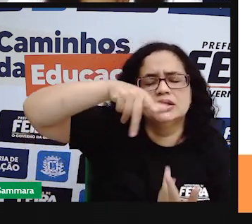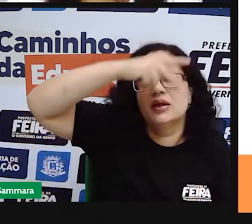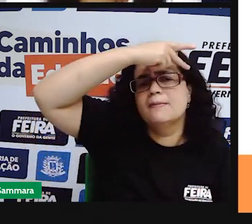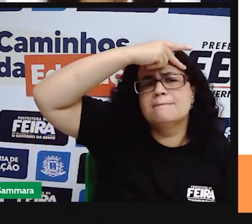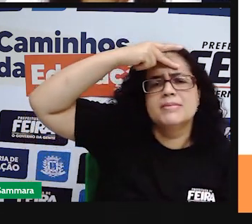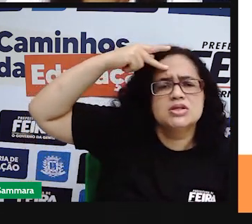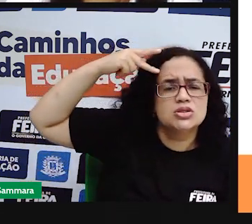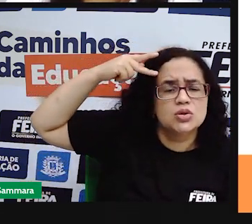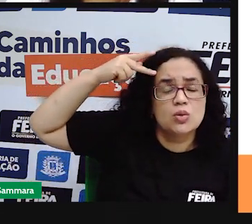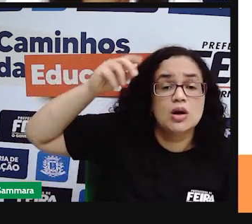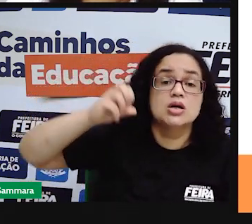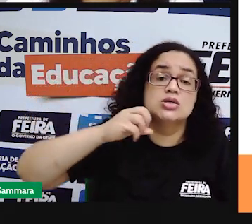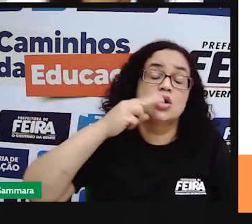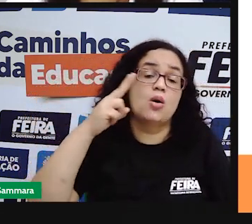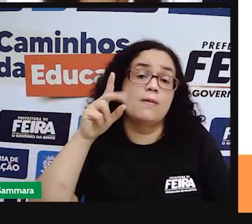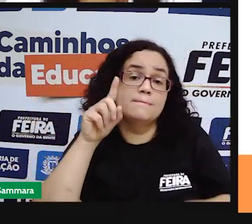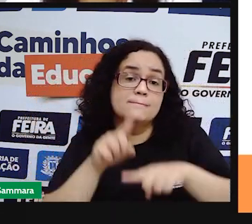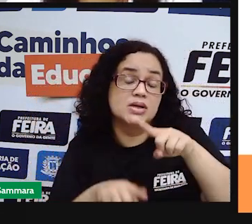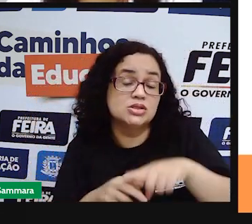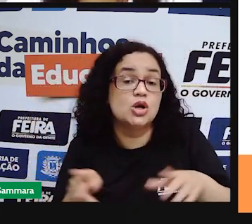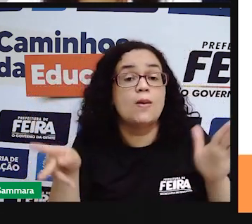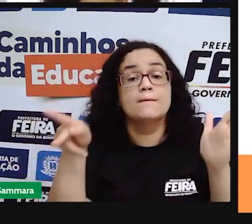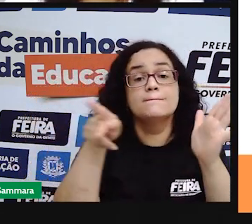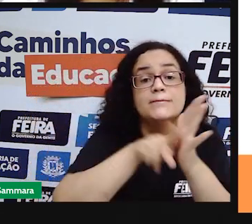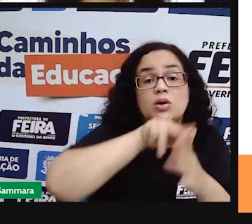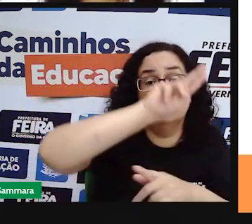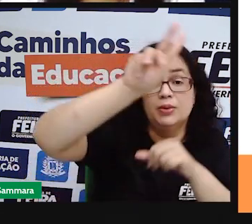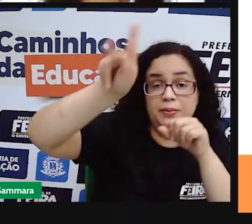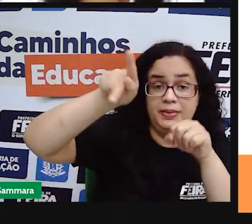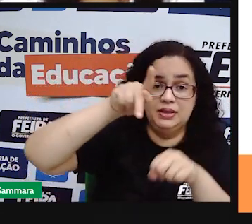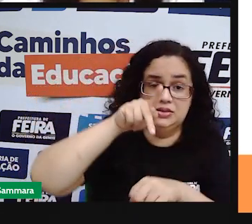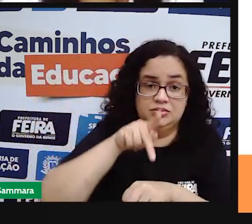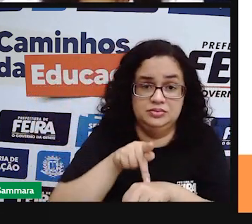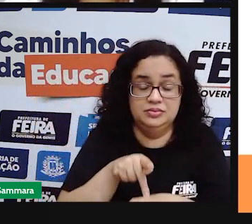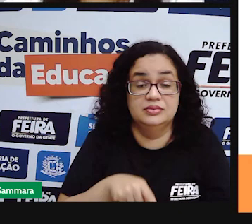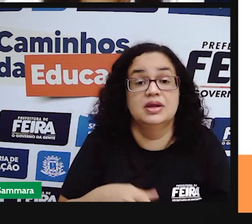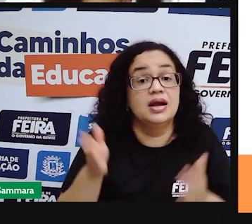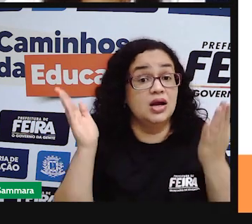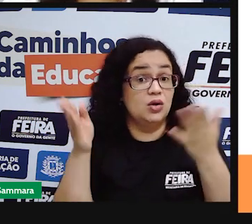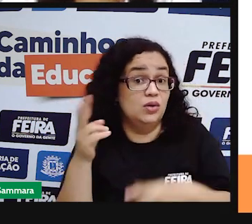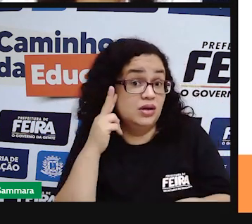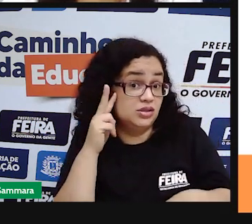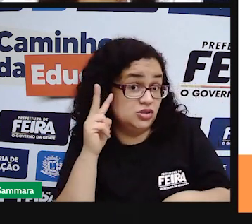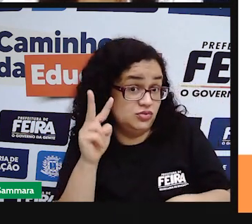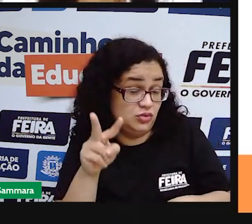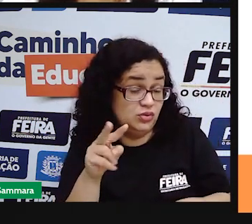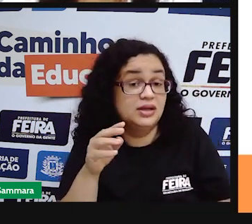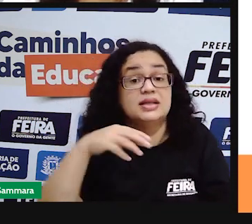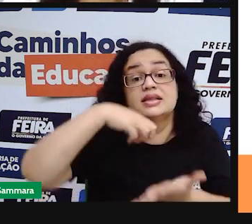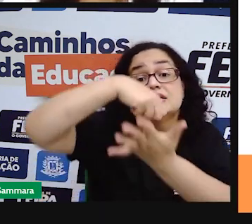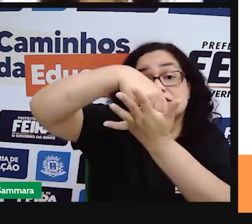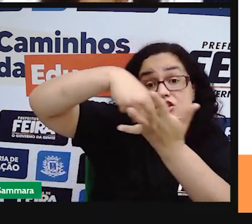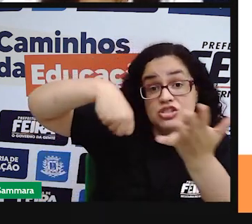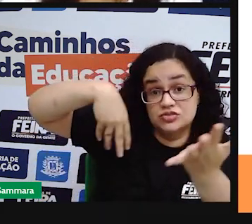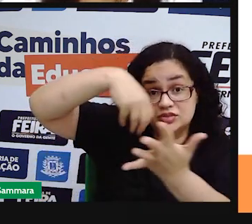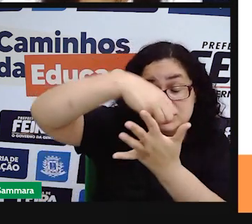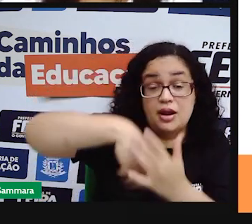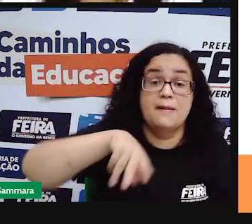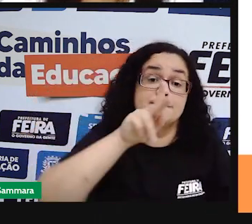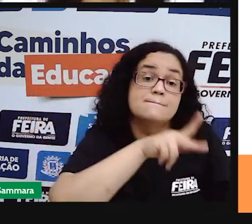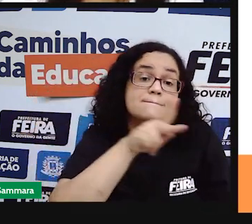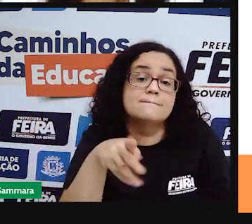objetos ou sejam os próprios países e continentes. Agora fique de olho na atividade que a sua pró ou o